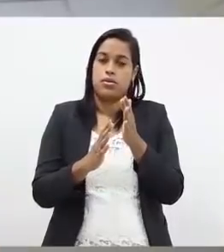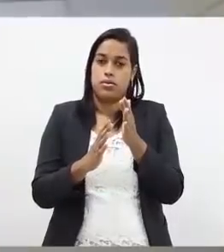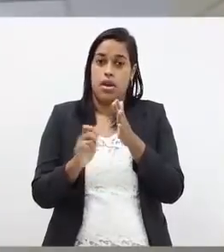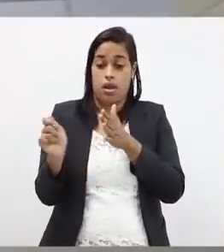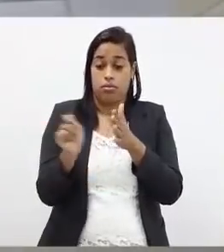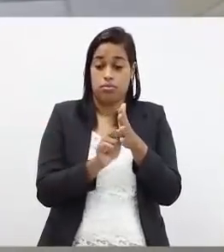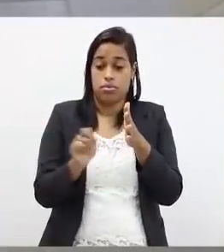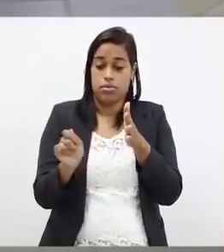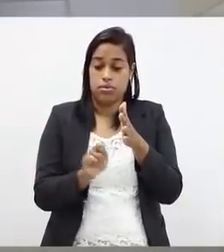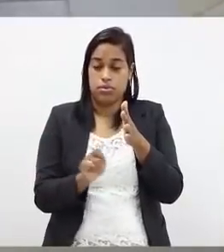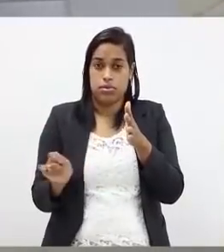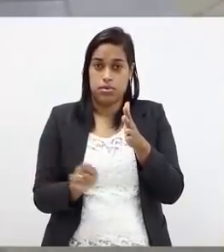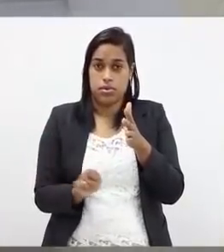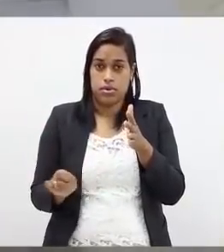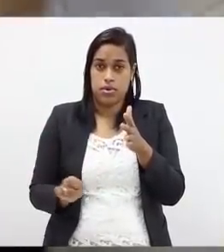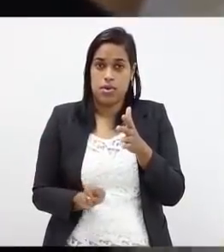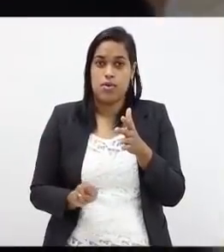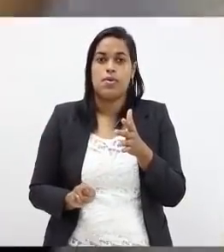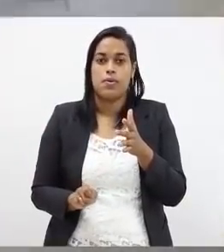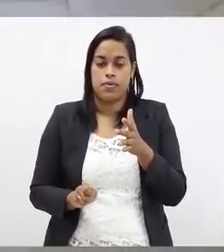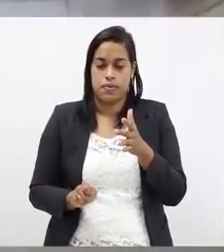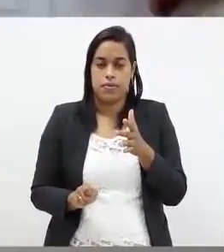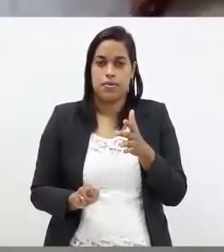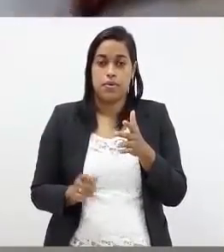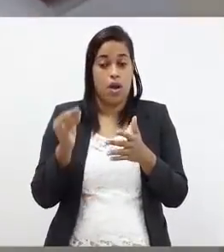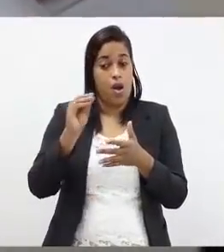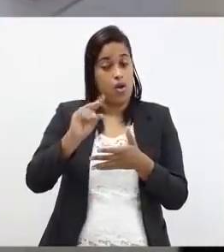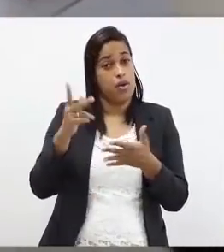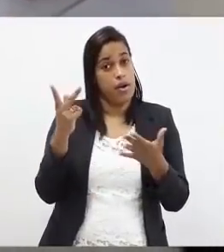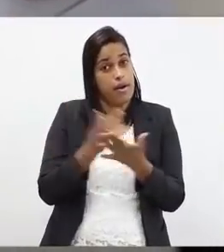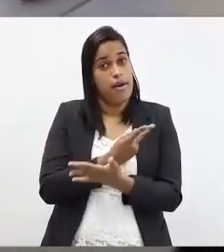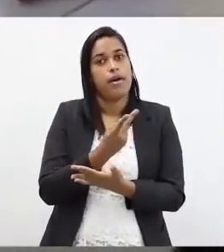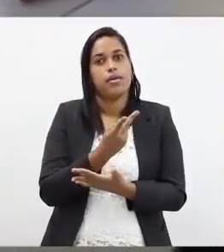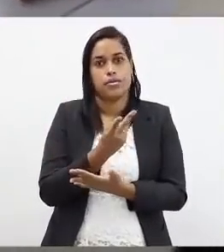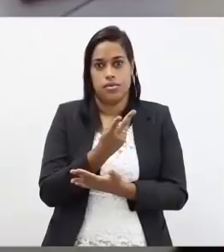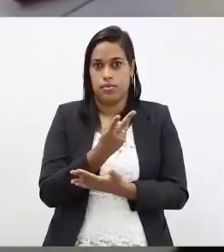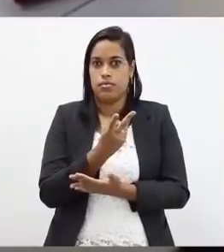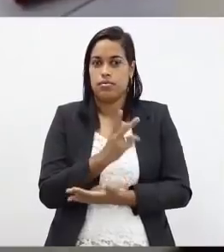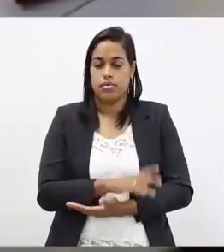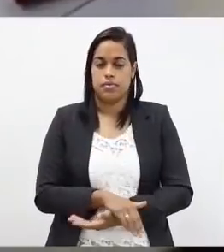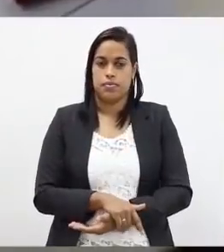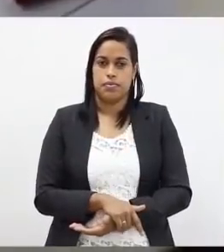apaga a medida que colocar errada, no caso.